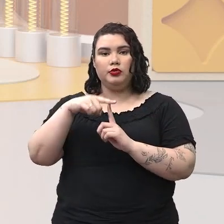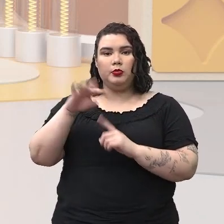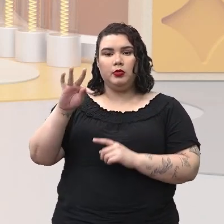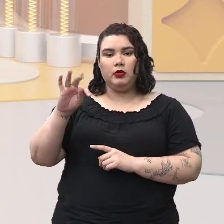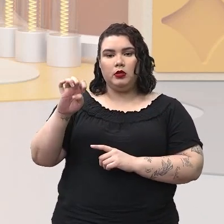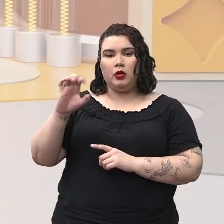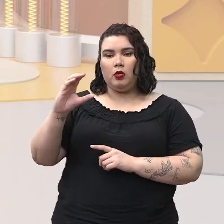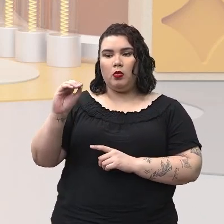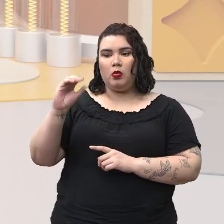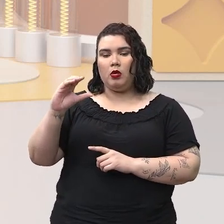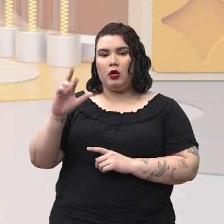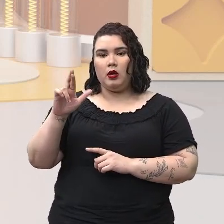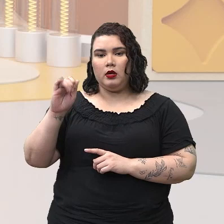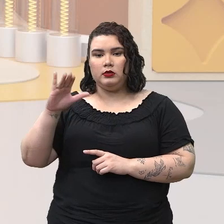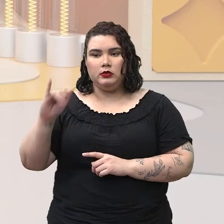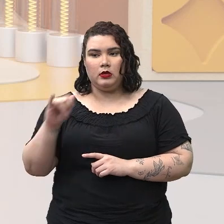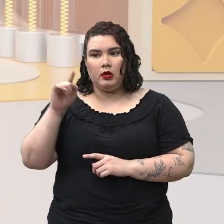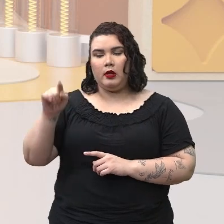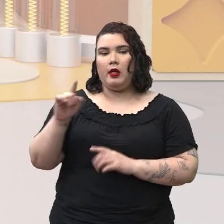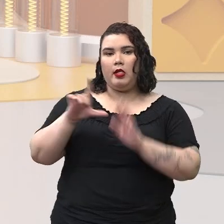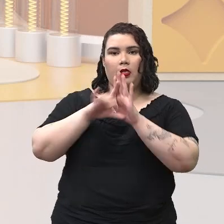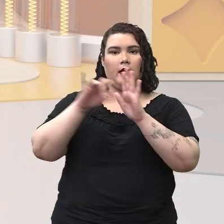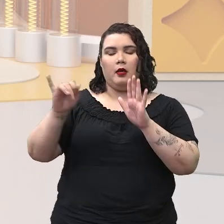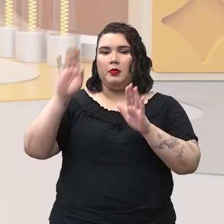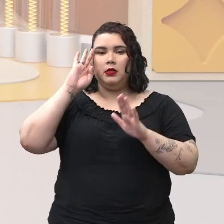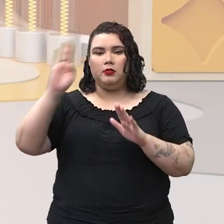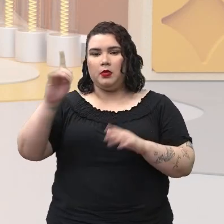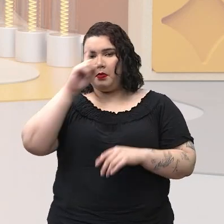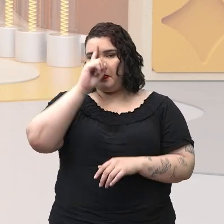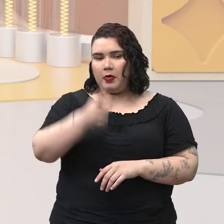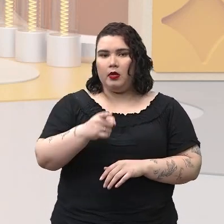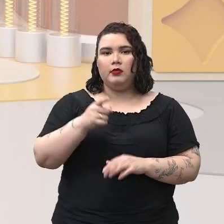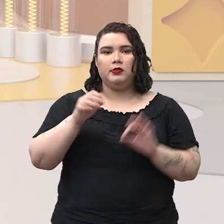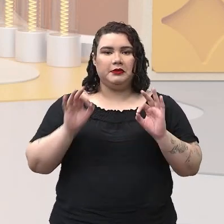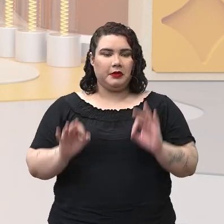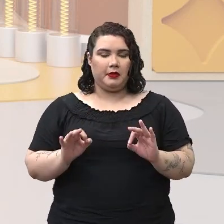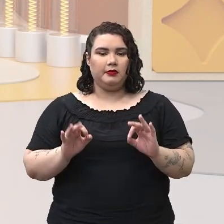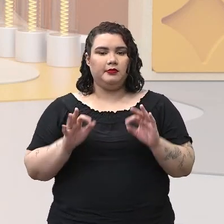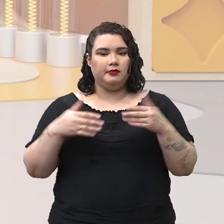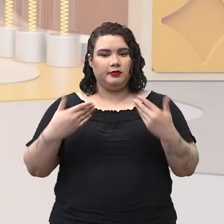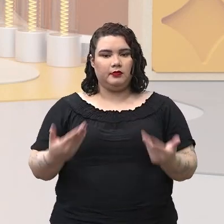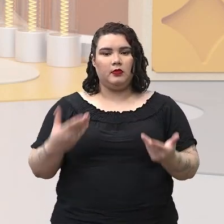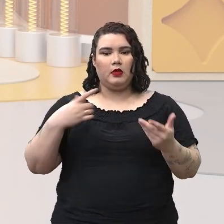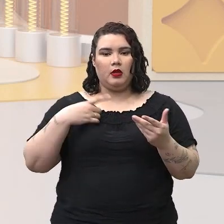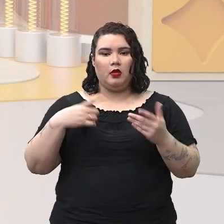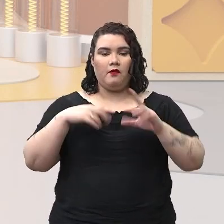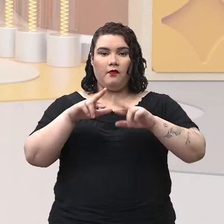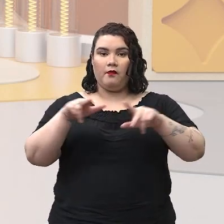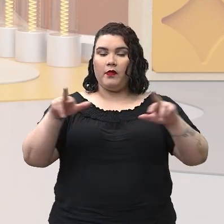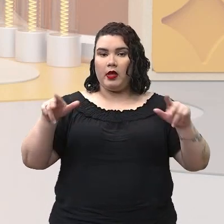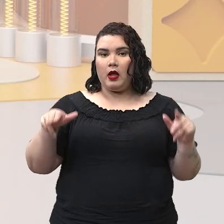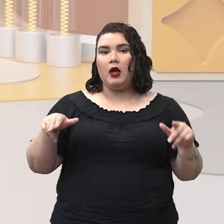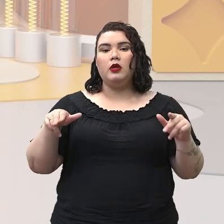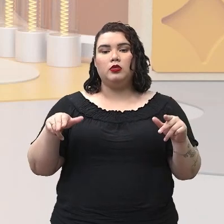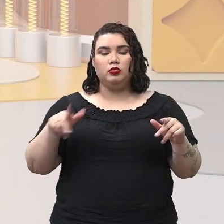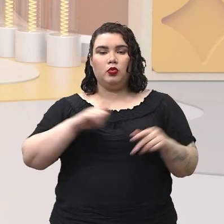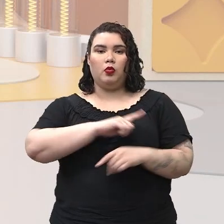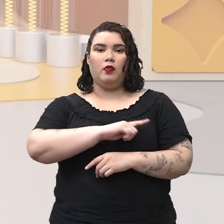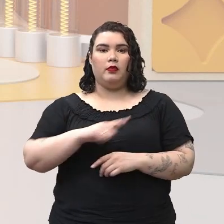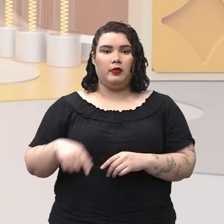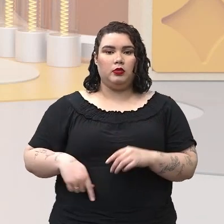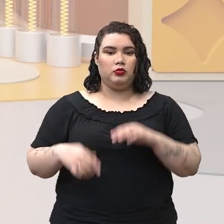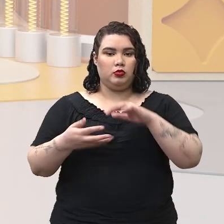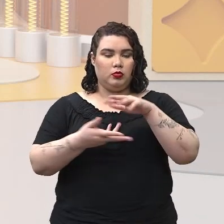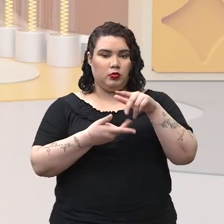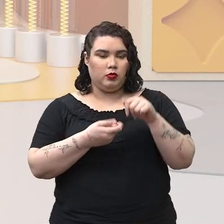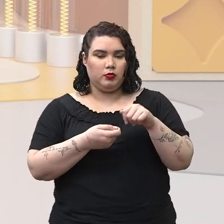ser superior em que eu acredito disse, que alguém escreveu, é o que vai estar valendo, né? Por isso que tem muitas diferenças nos governos ali.